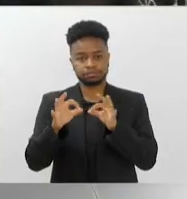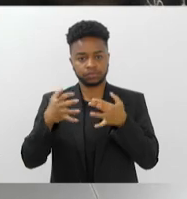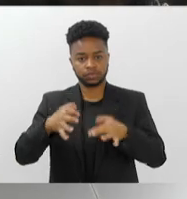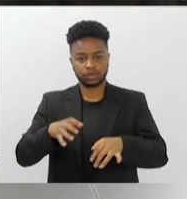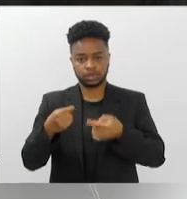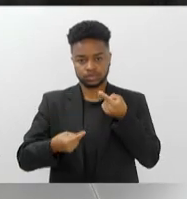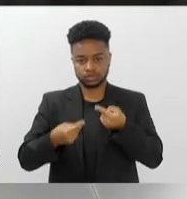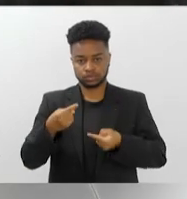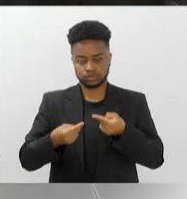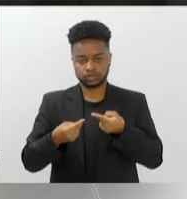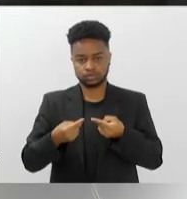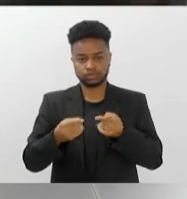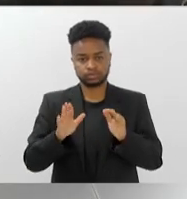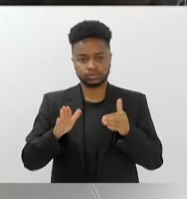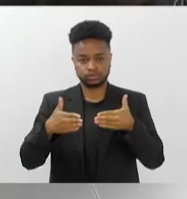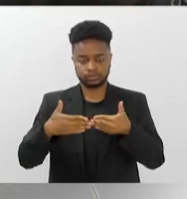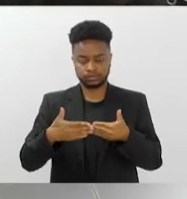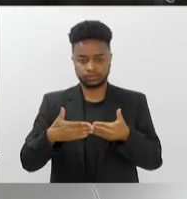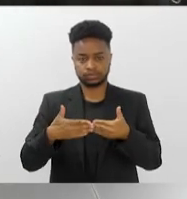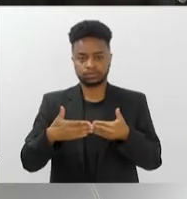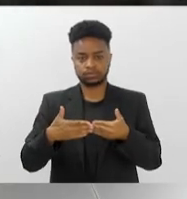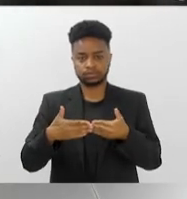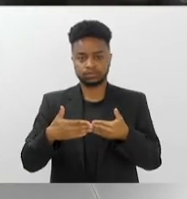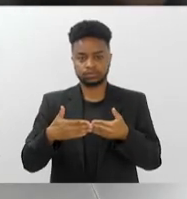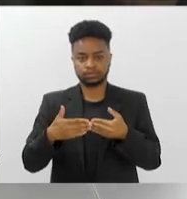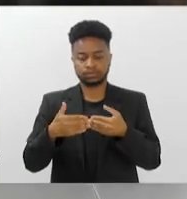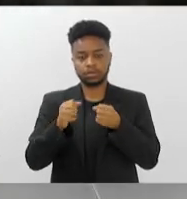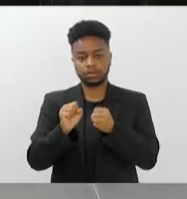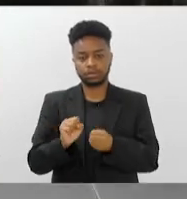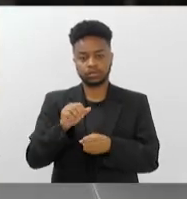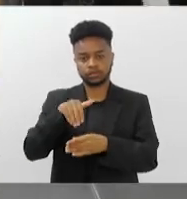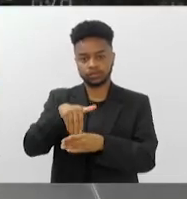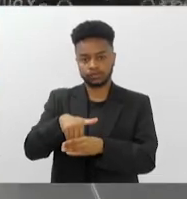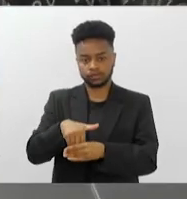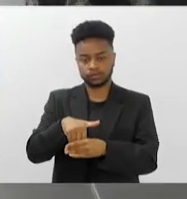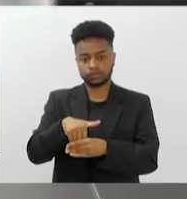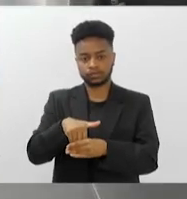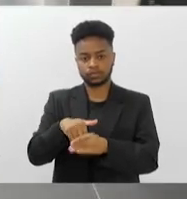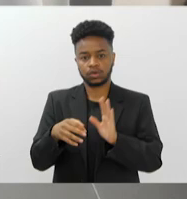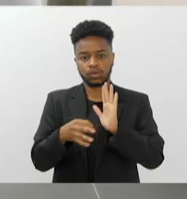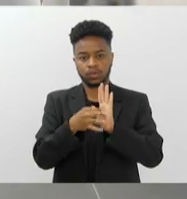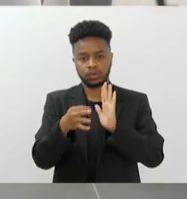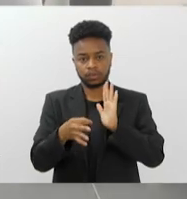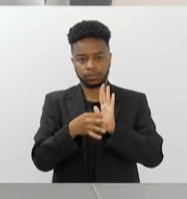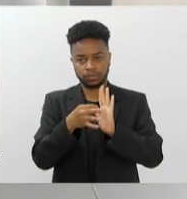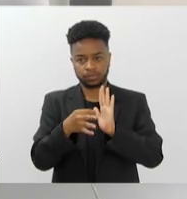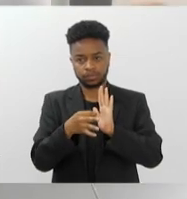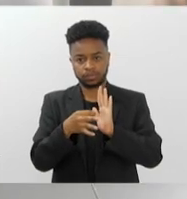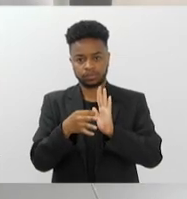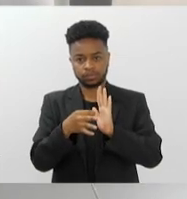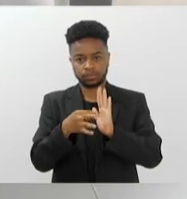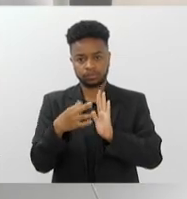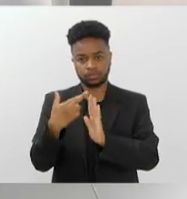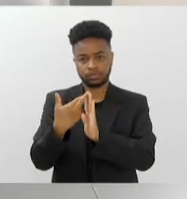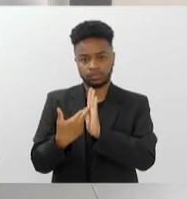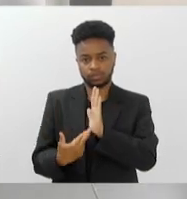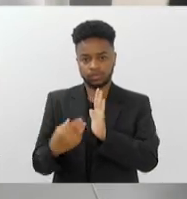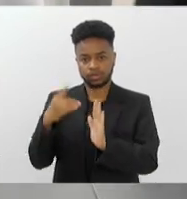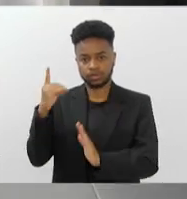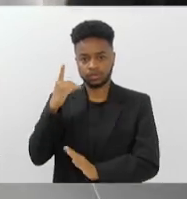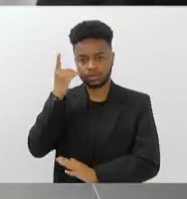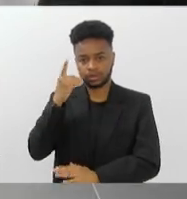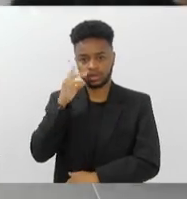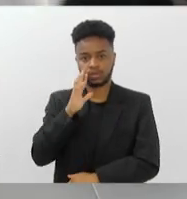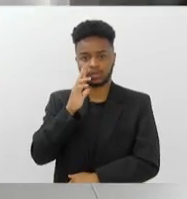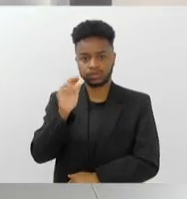quem queira discutir, encerrada a discussão. Em votação, o parecer do relator, deputado